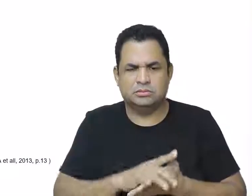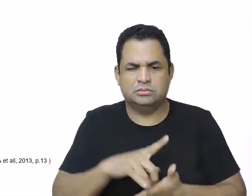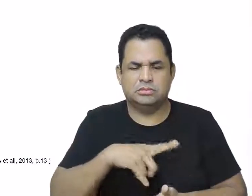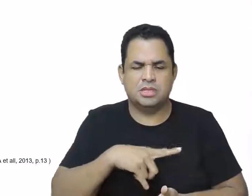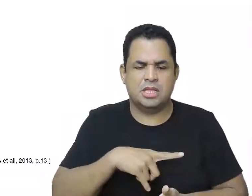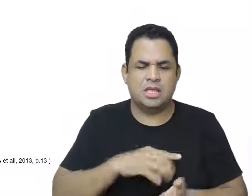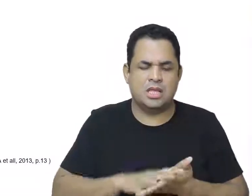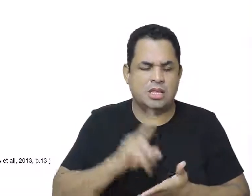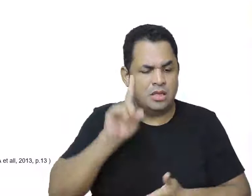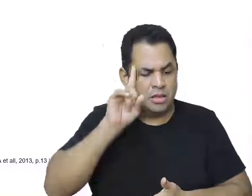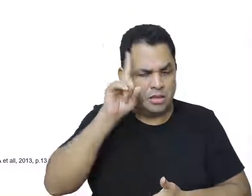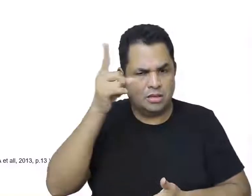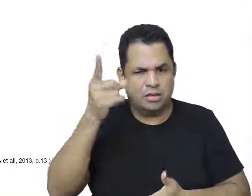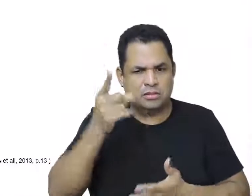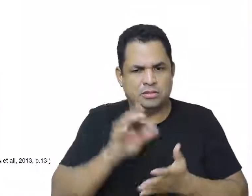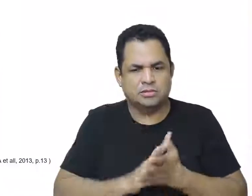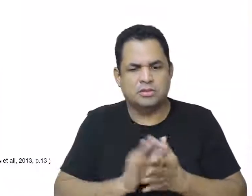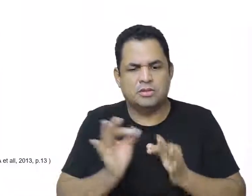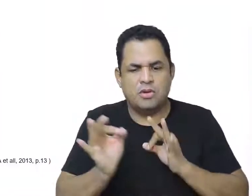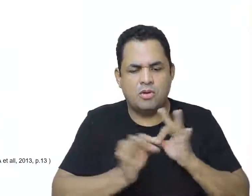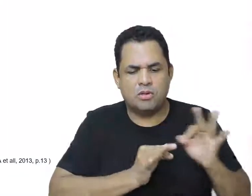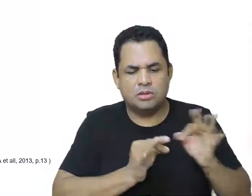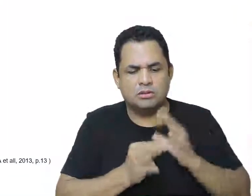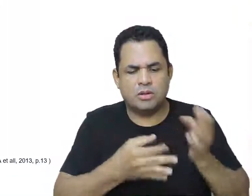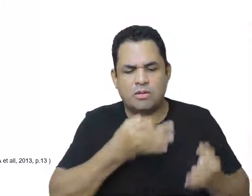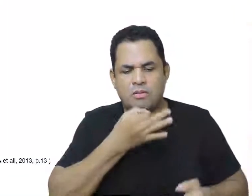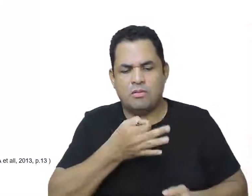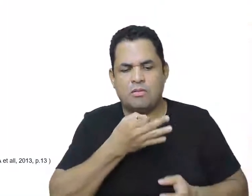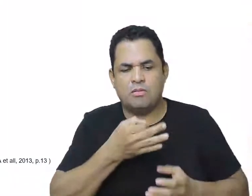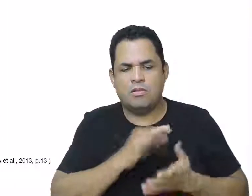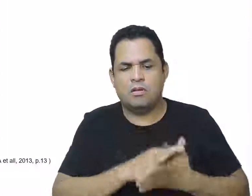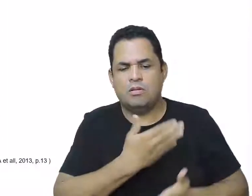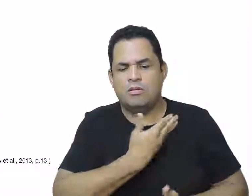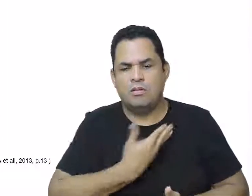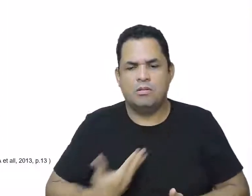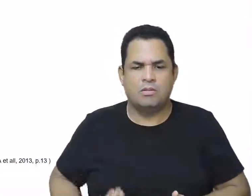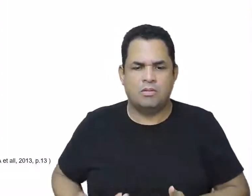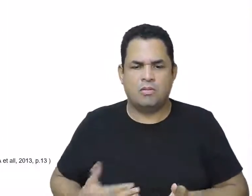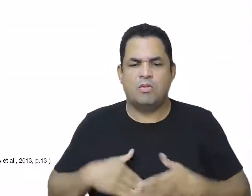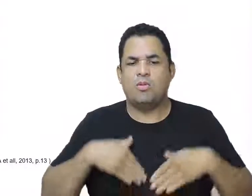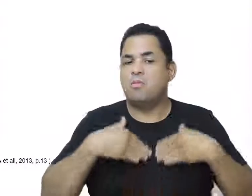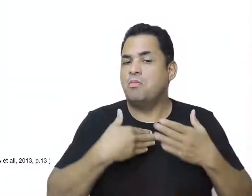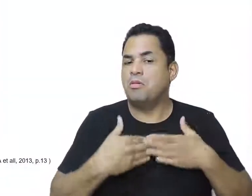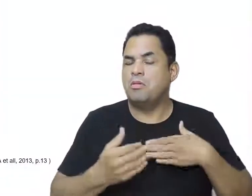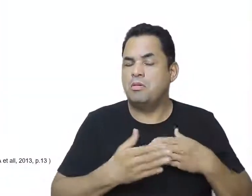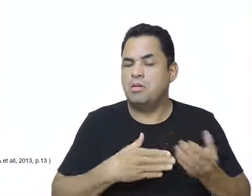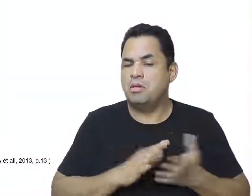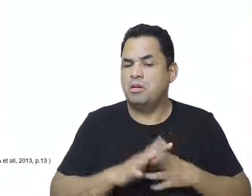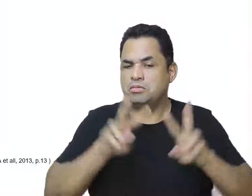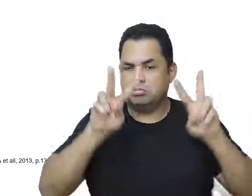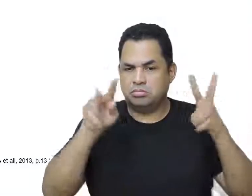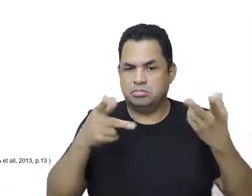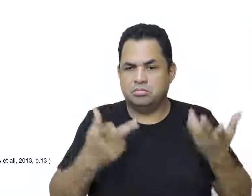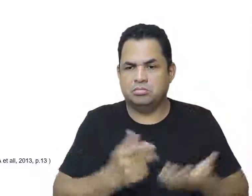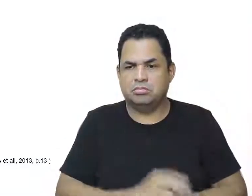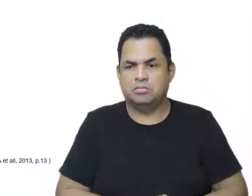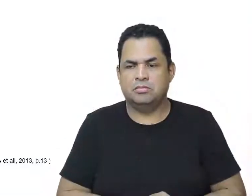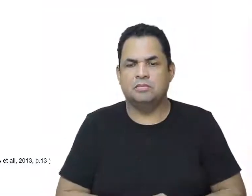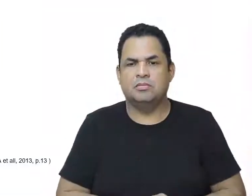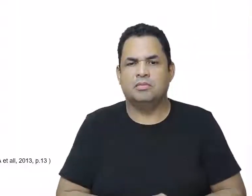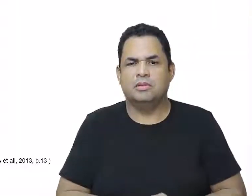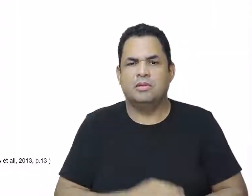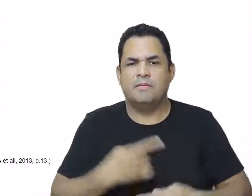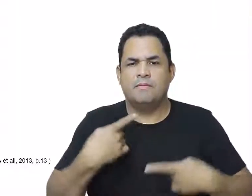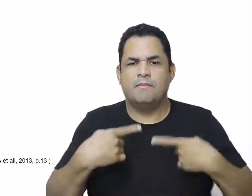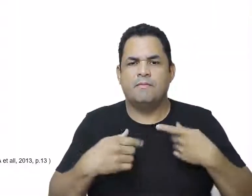determinadas ideias que vão compor a opinião pública sobre qualquer assunto, ok? O poder político é